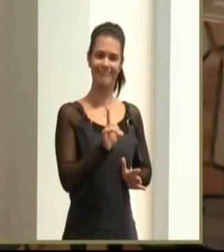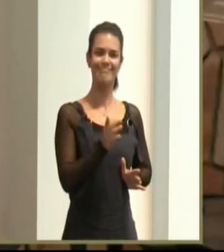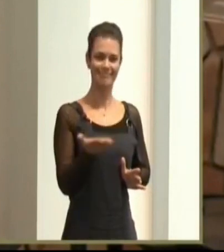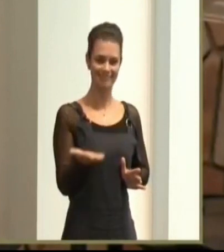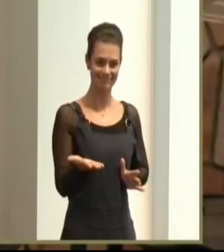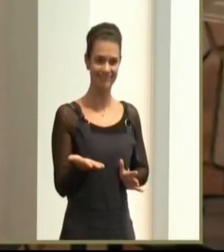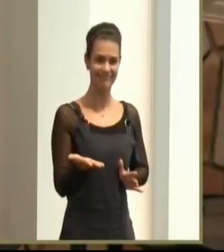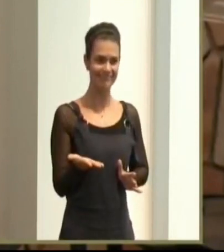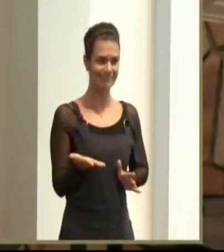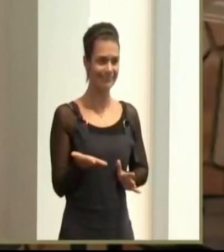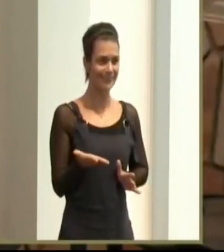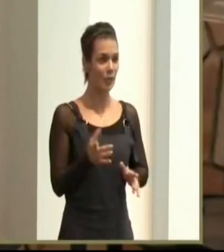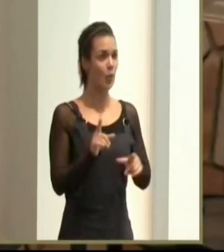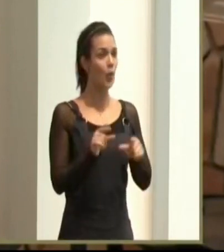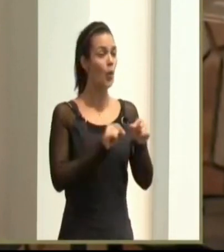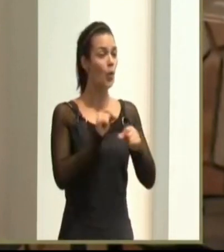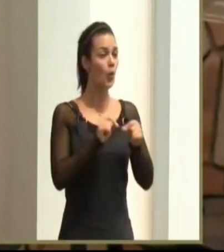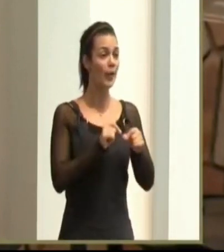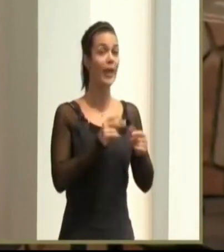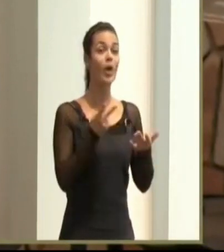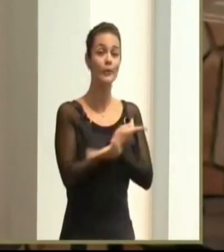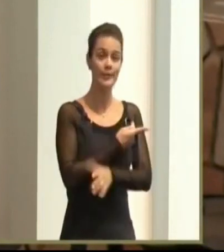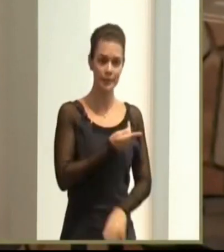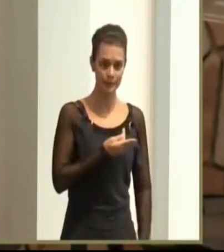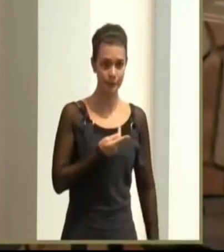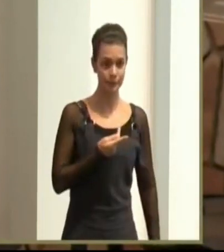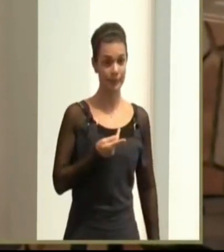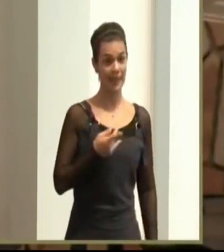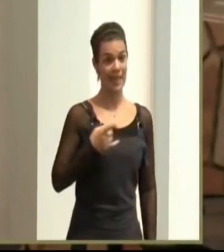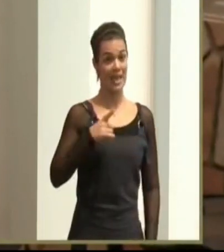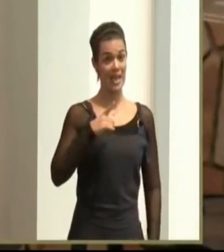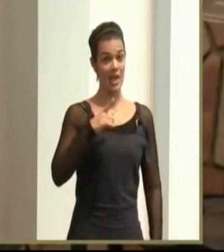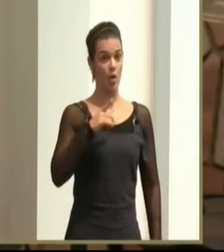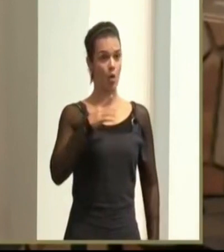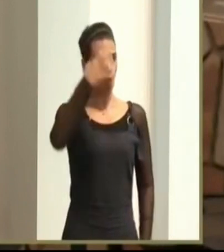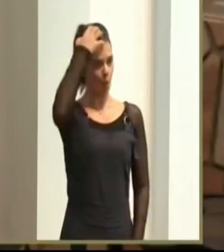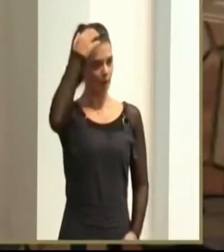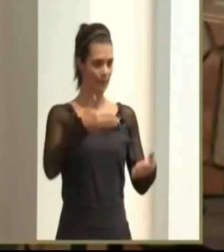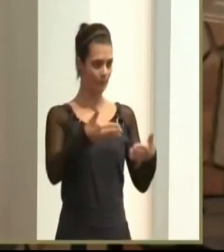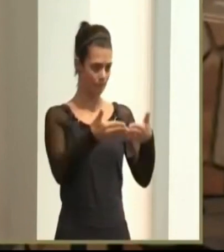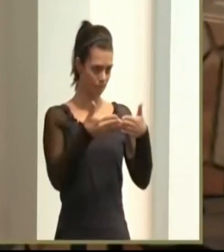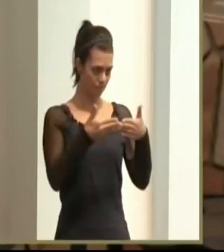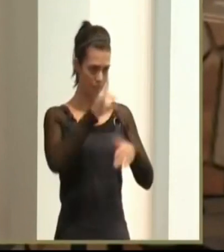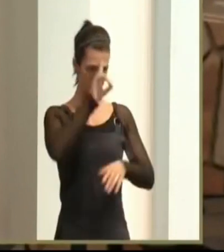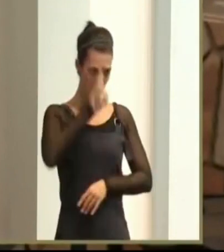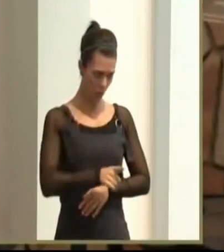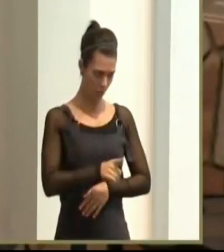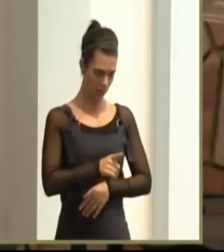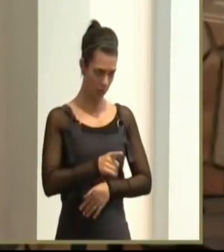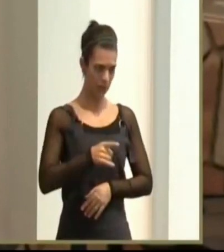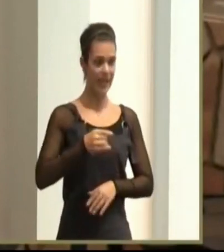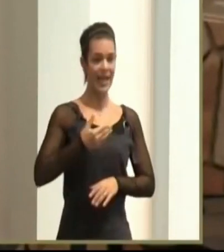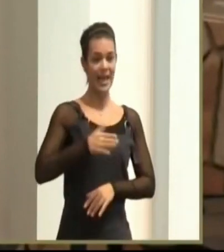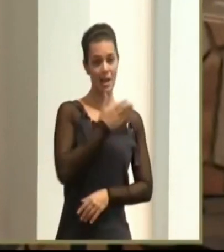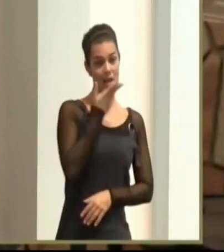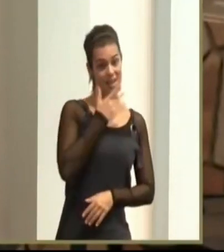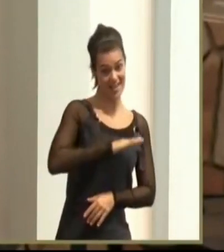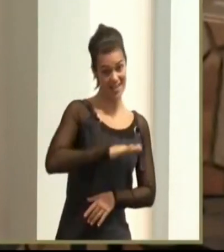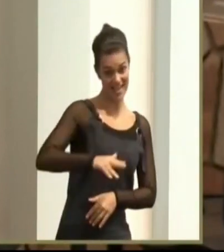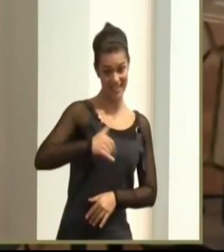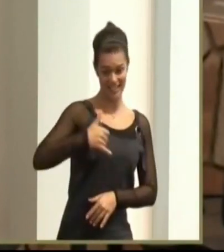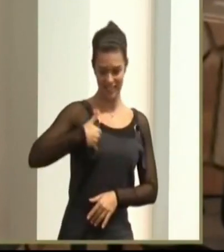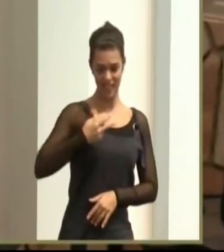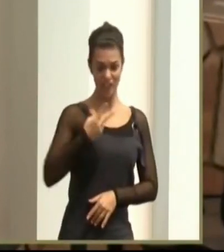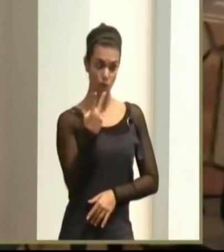tentativa de que todas as crianças abaixo de 2 anos de idade fossem mortas. Já uma tentativa